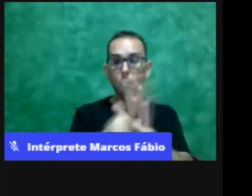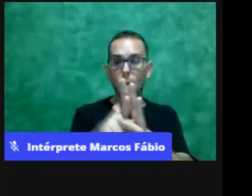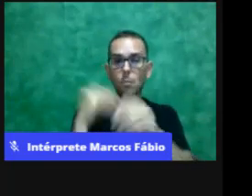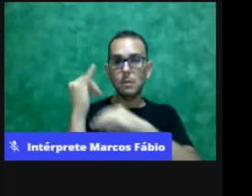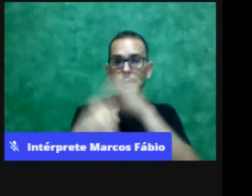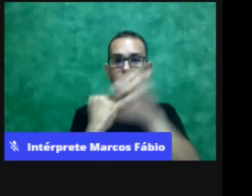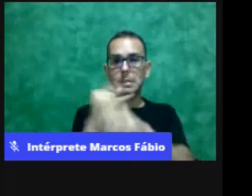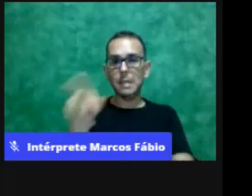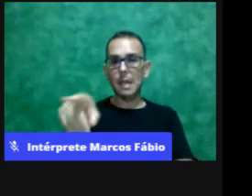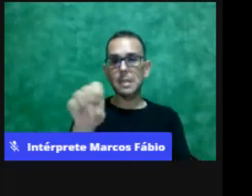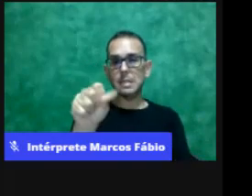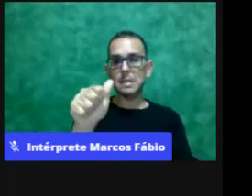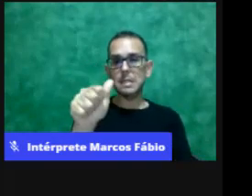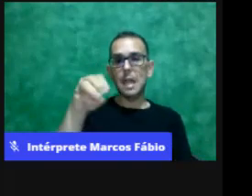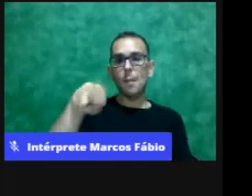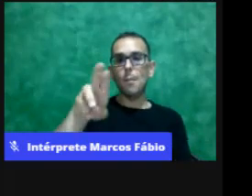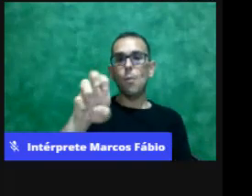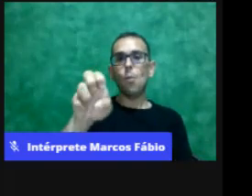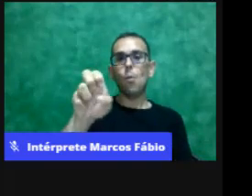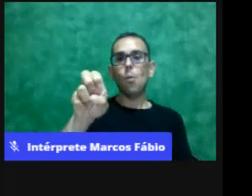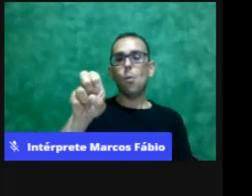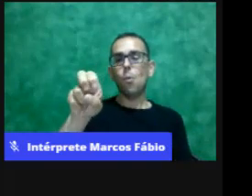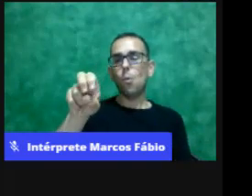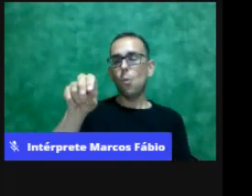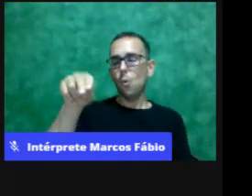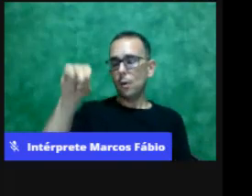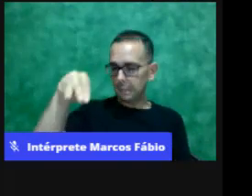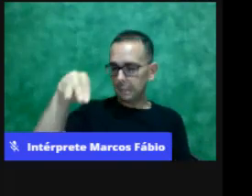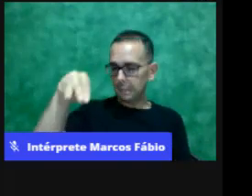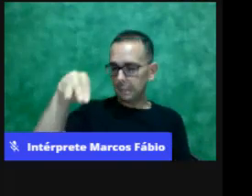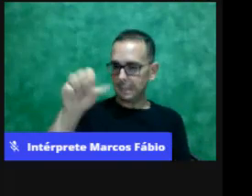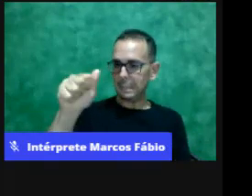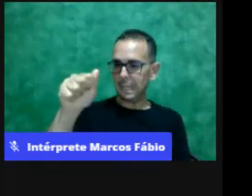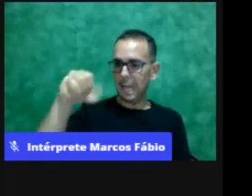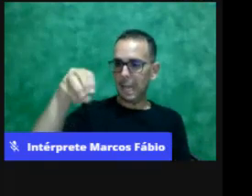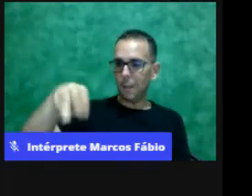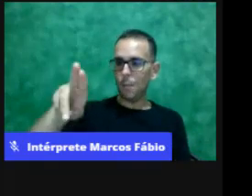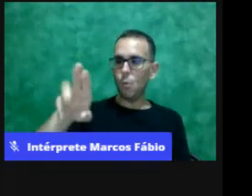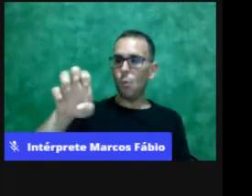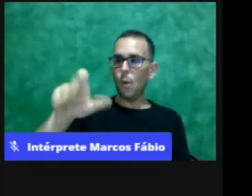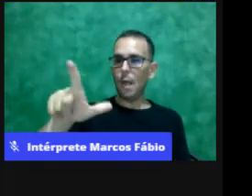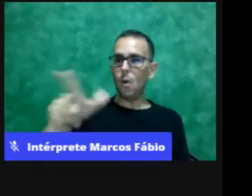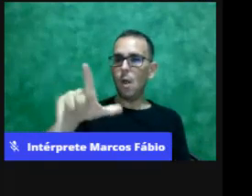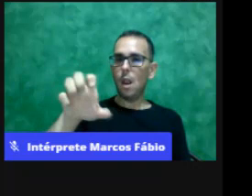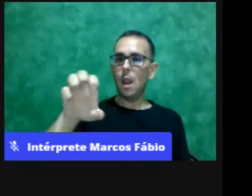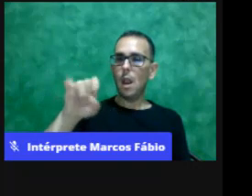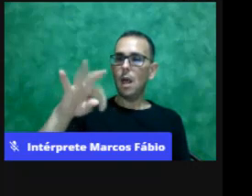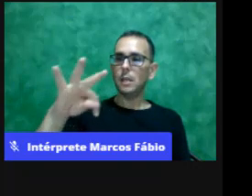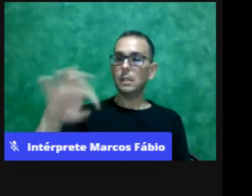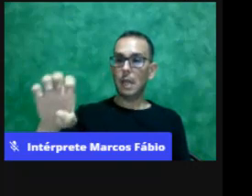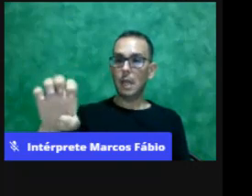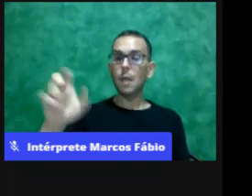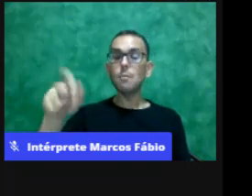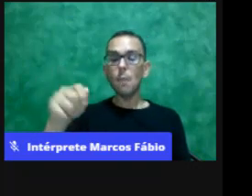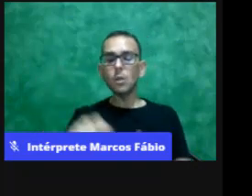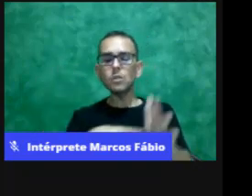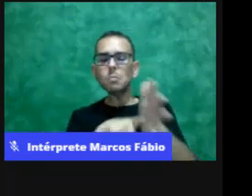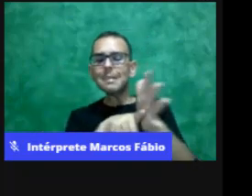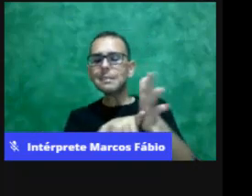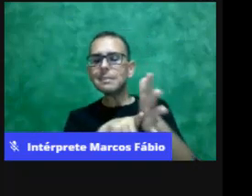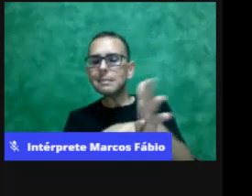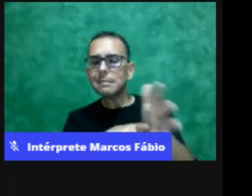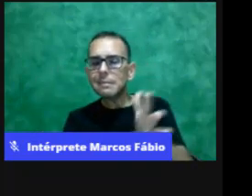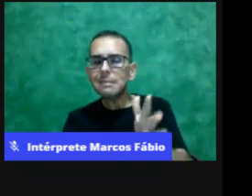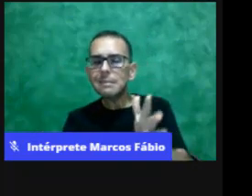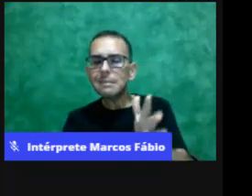dele, que então tem várias histórias muito interessantes que vocês podem explorar com as crianças, que pode